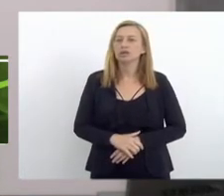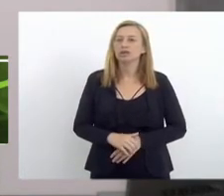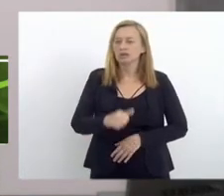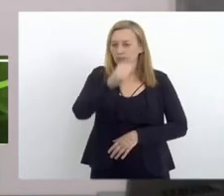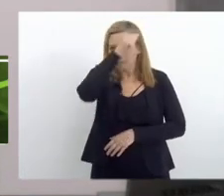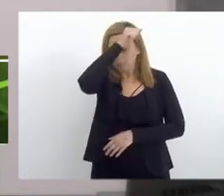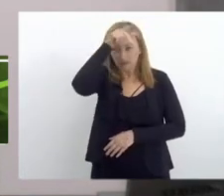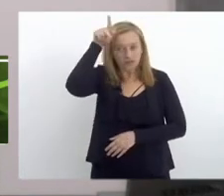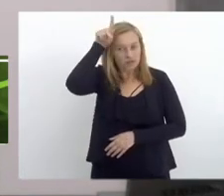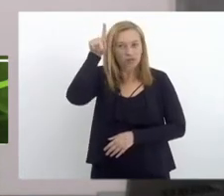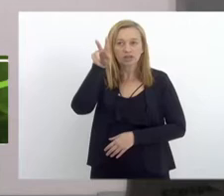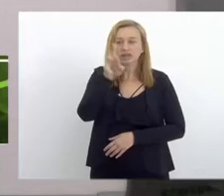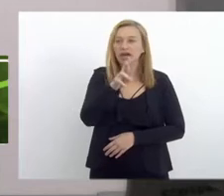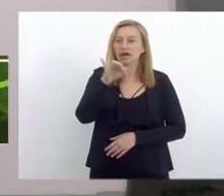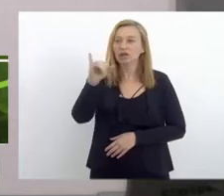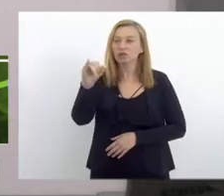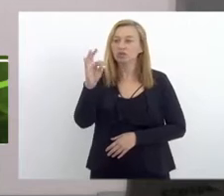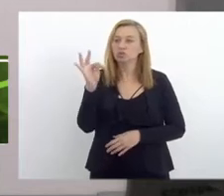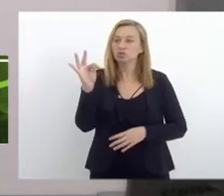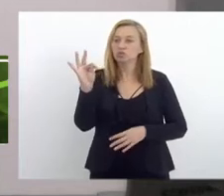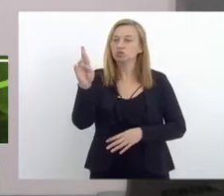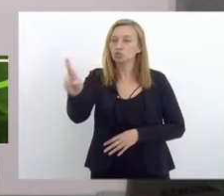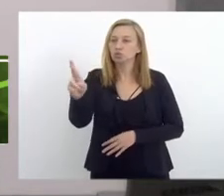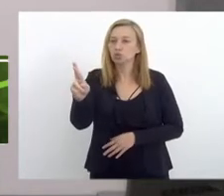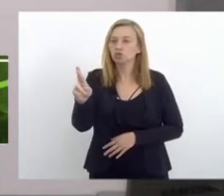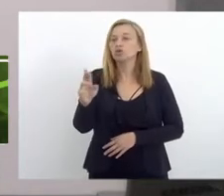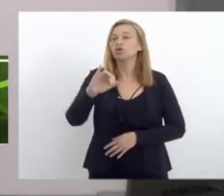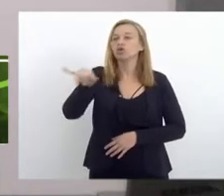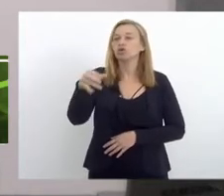Prefeitura da Rio Tour, Jonas Queiroz.